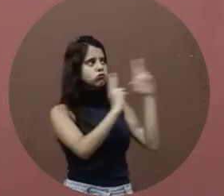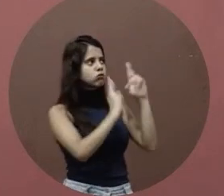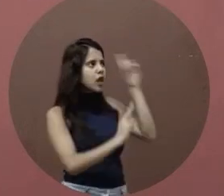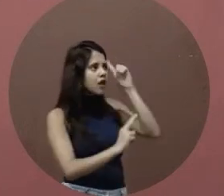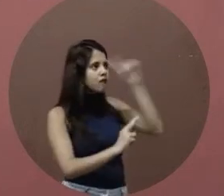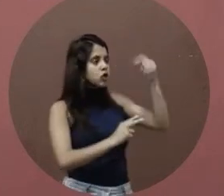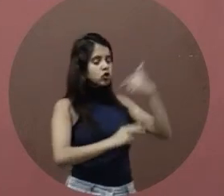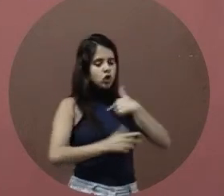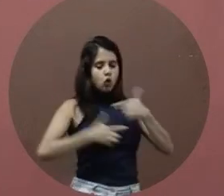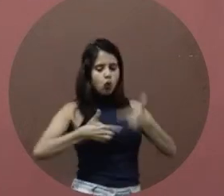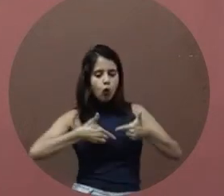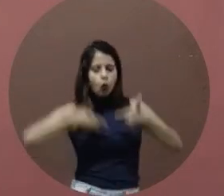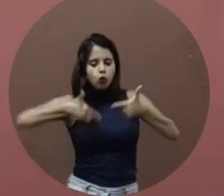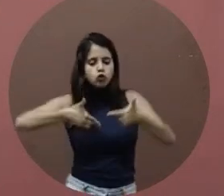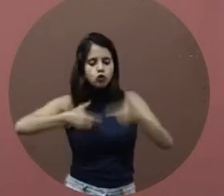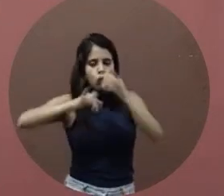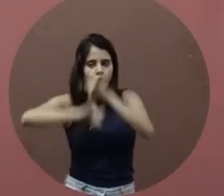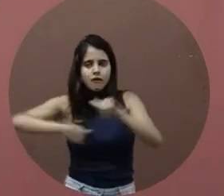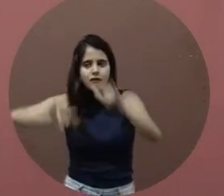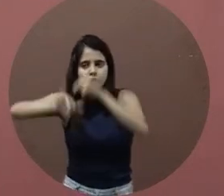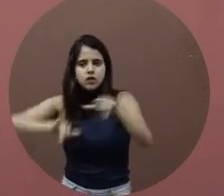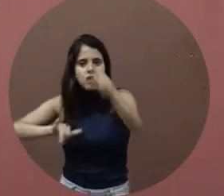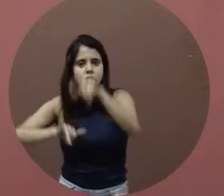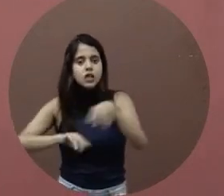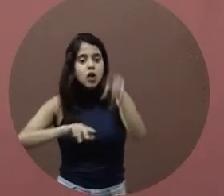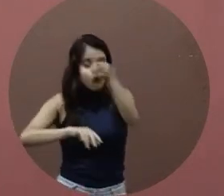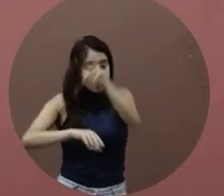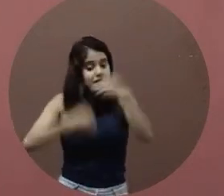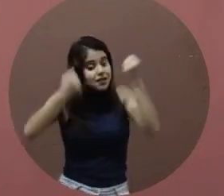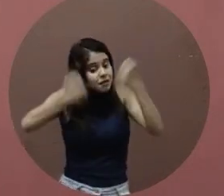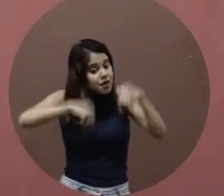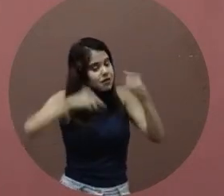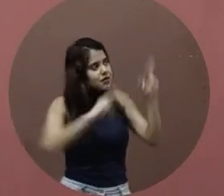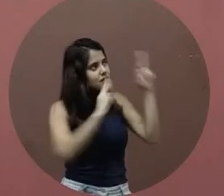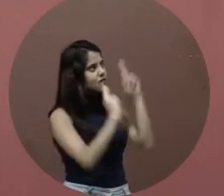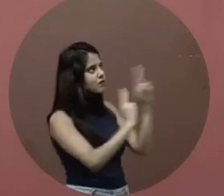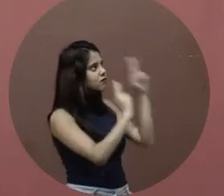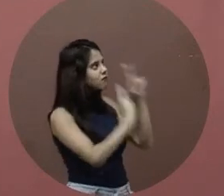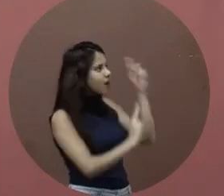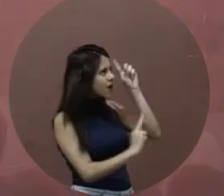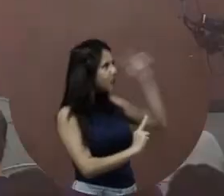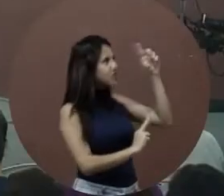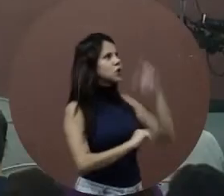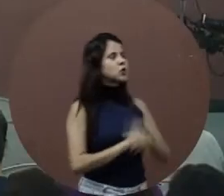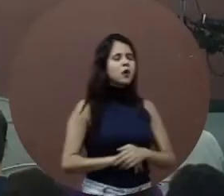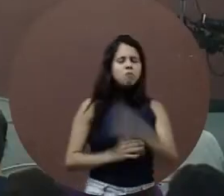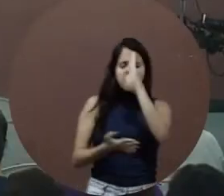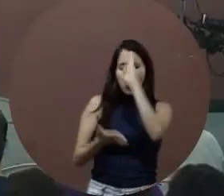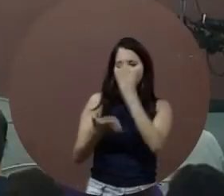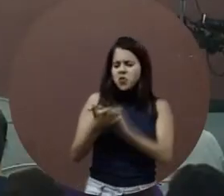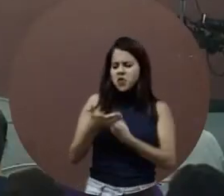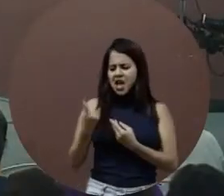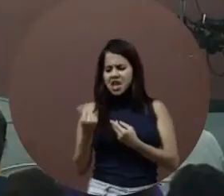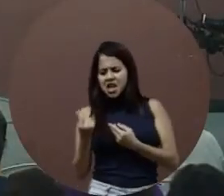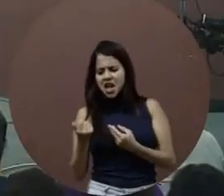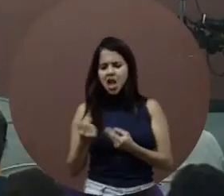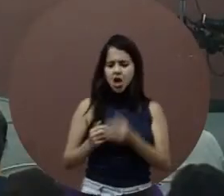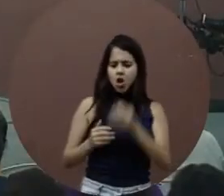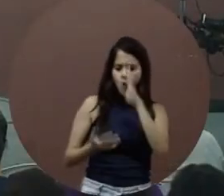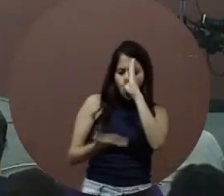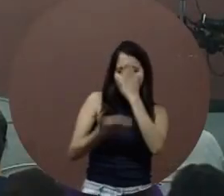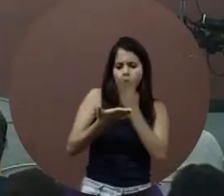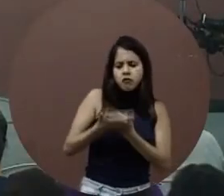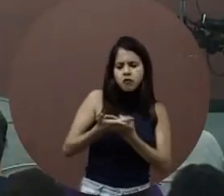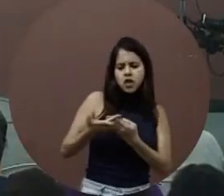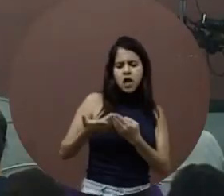a você que você tem que esperar. É nesse Deus que você tem que esperar. Não é no dinheiro, não é no sucesso, não é no